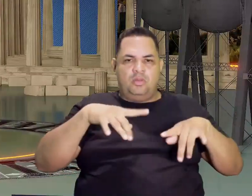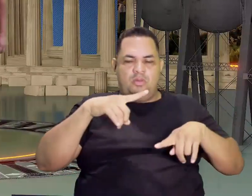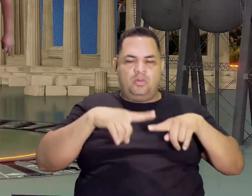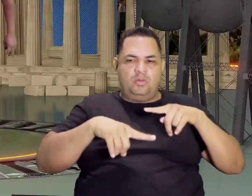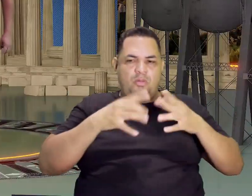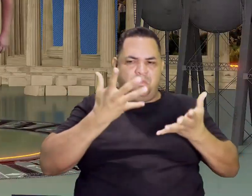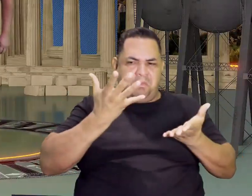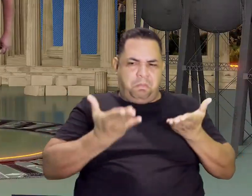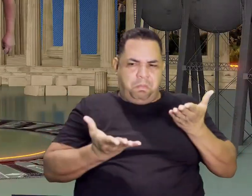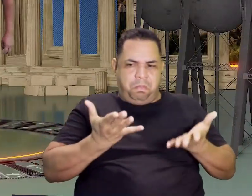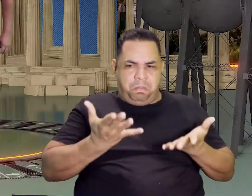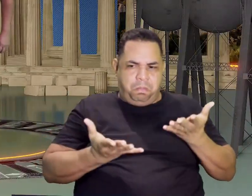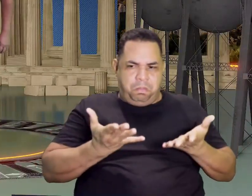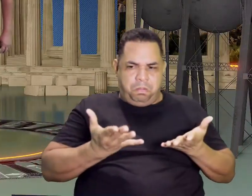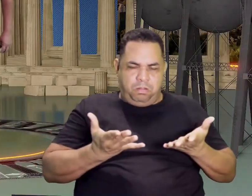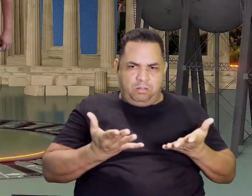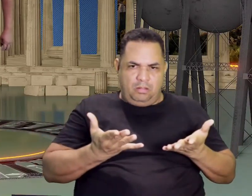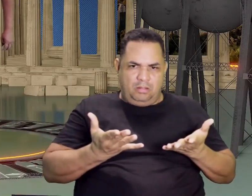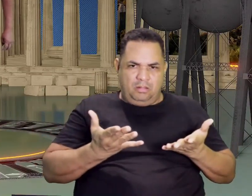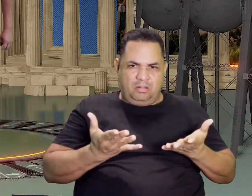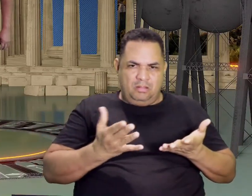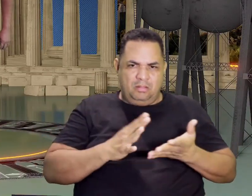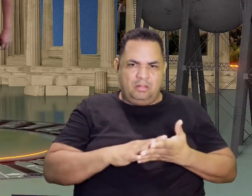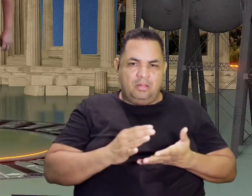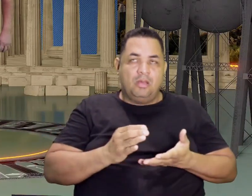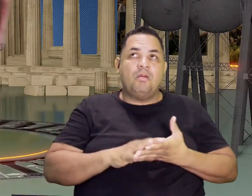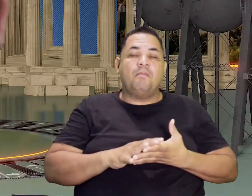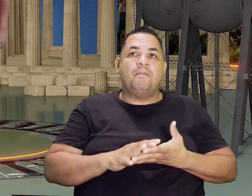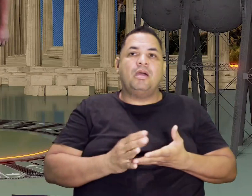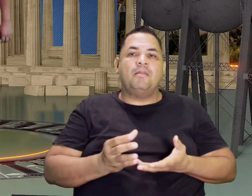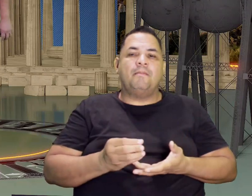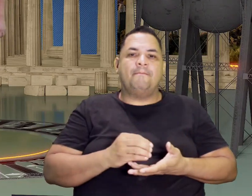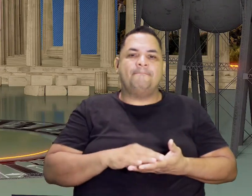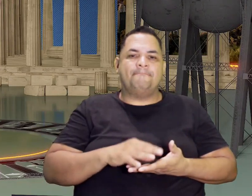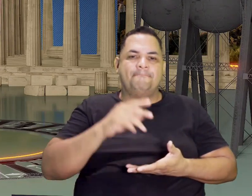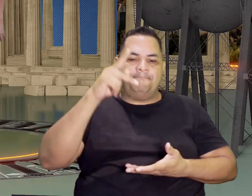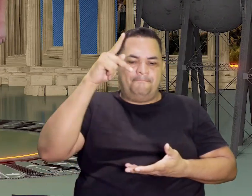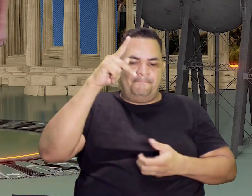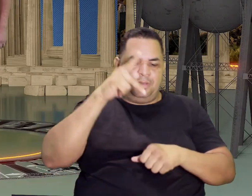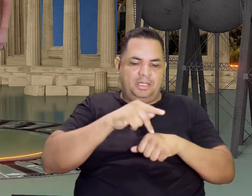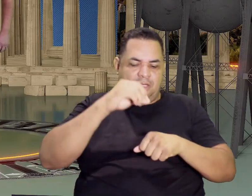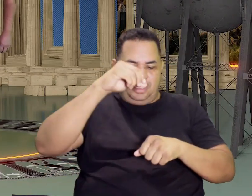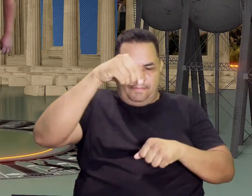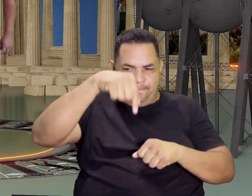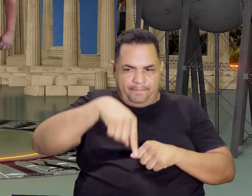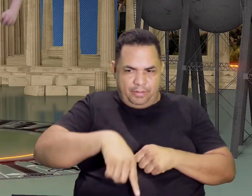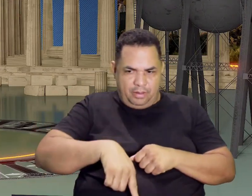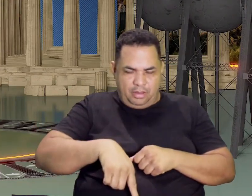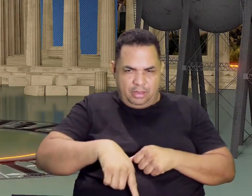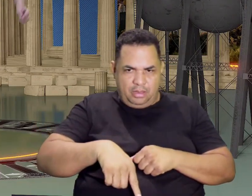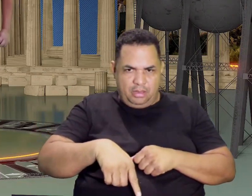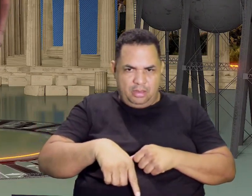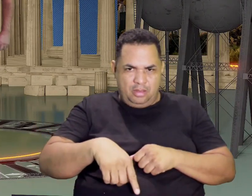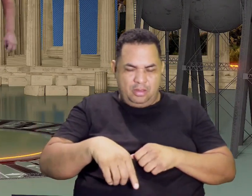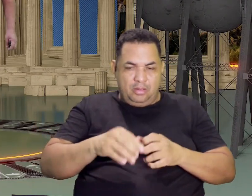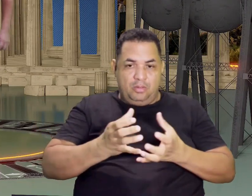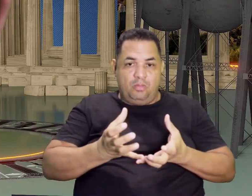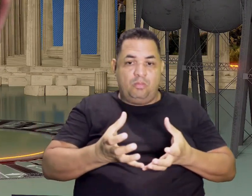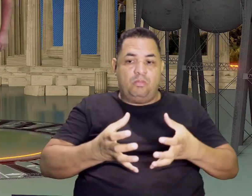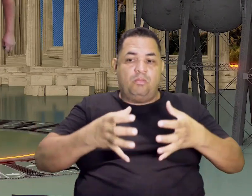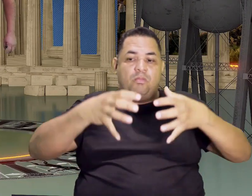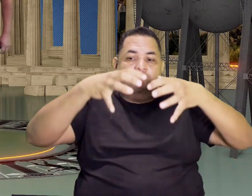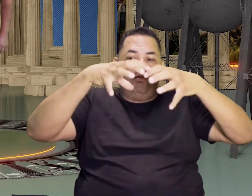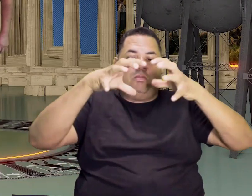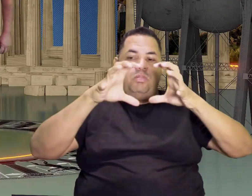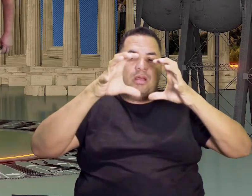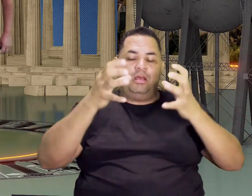corpos pesados. O corpos leves para cima, um balão. A pedra cai, o balão, por ter algum gás, etc.,